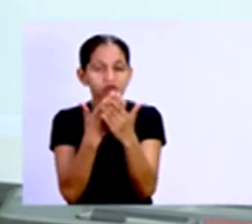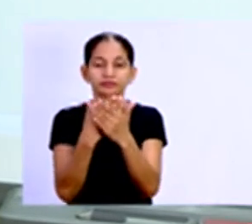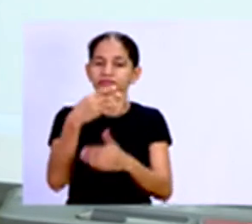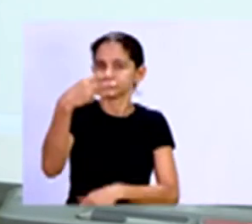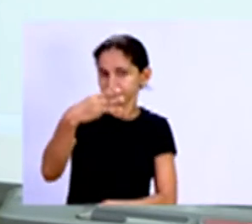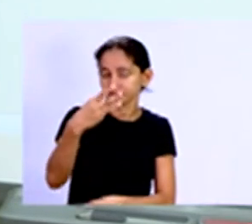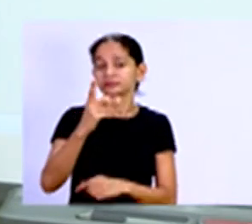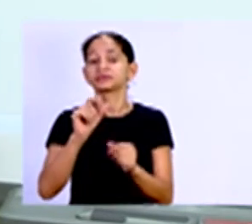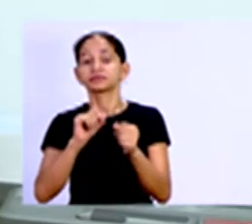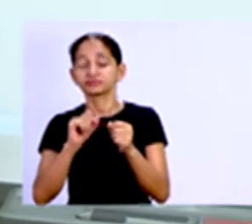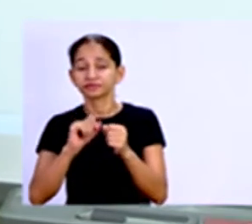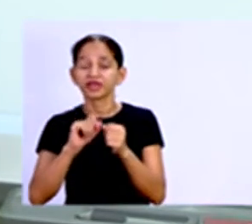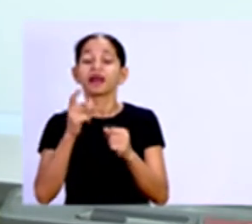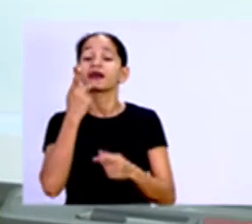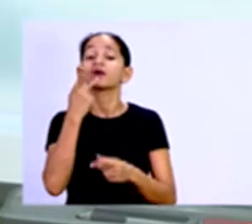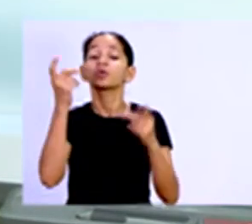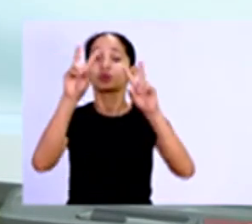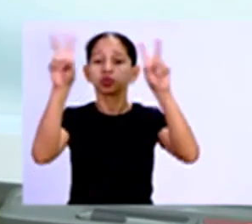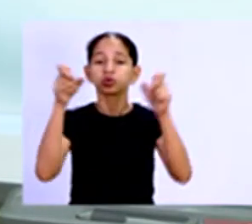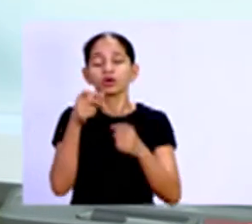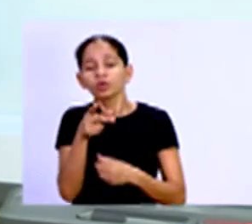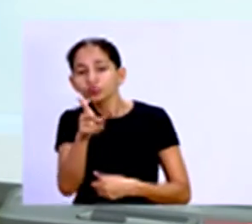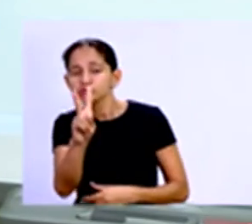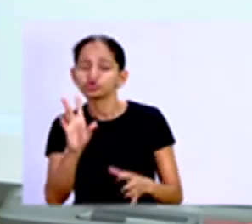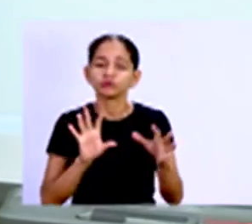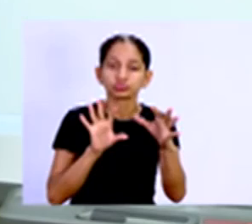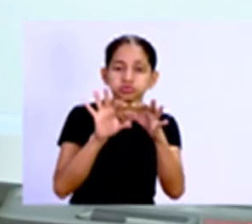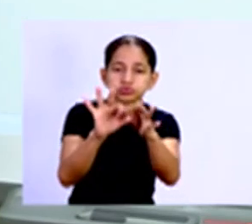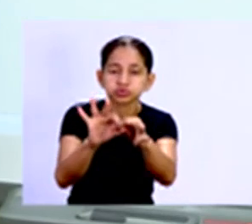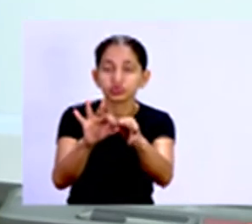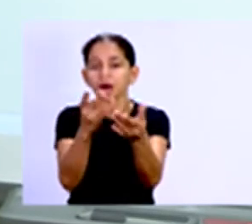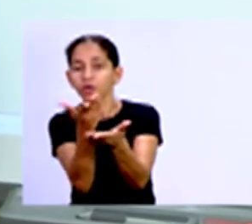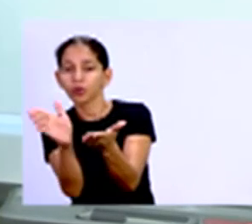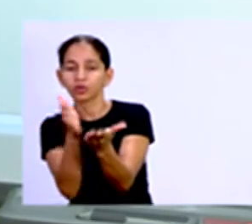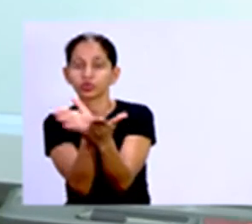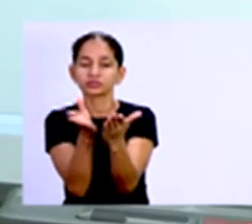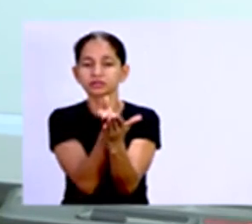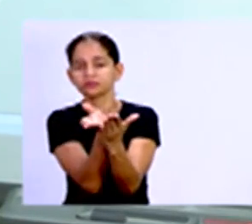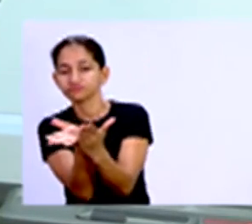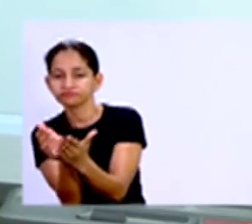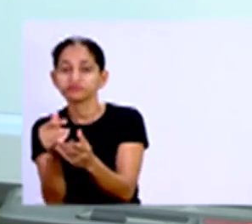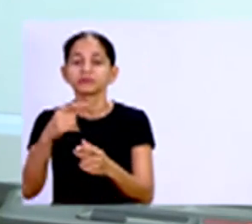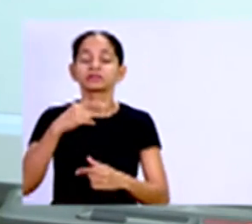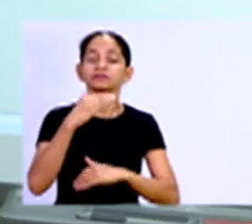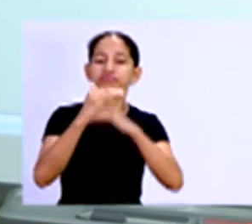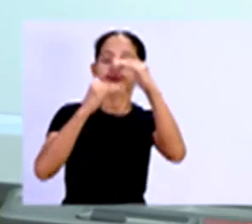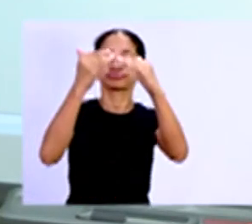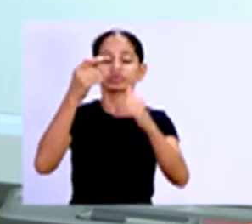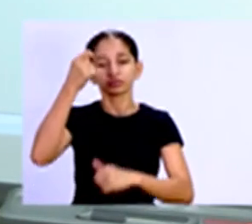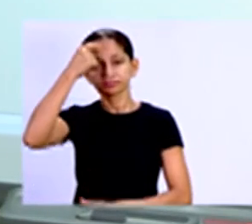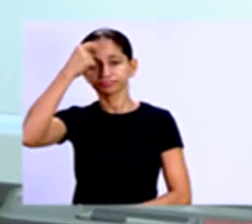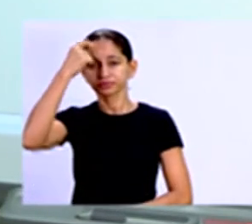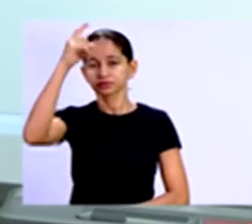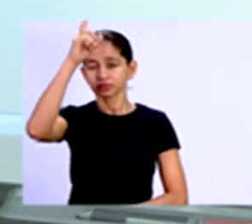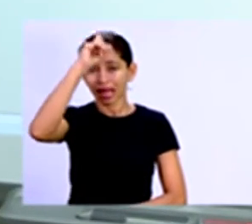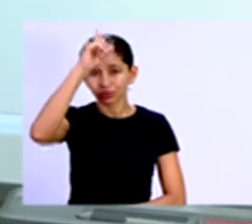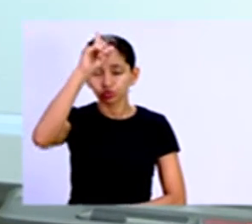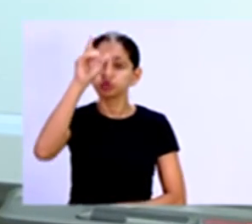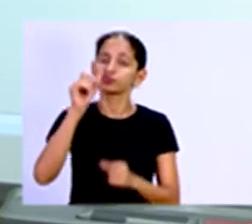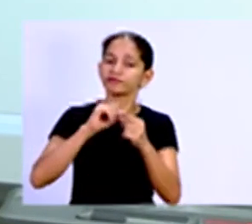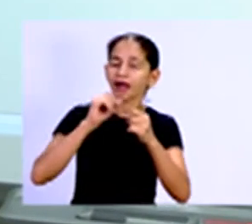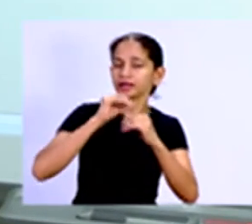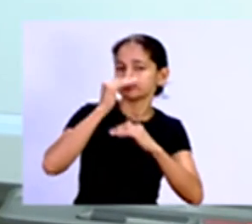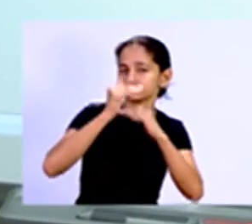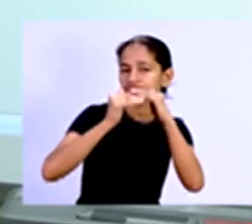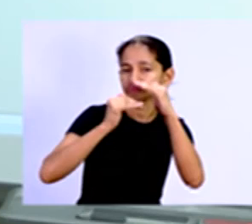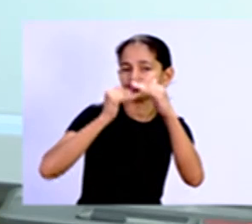a unidade 3, que vai falar das continuidades e descontinuidades da construção desse adulto. Até porque, se ele vem sendo construído,